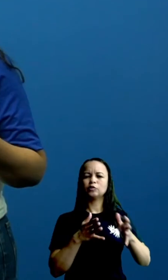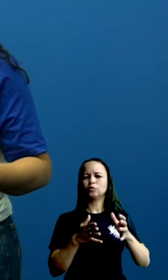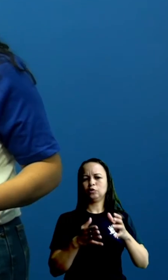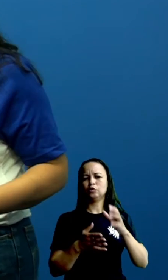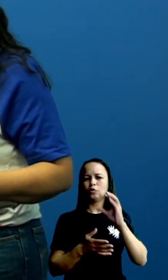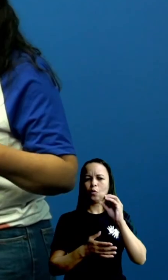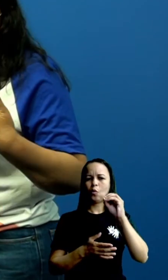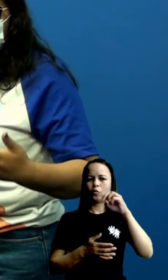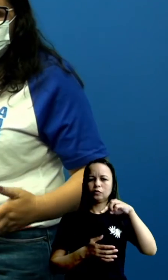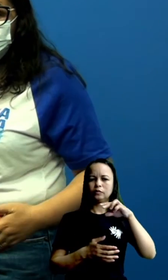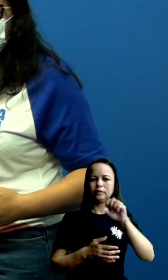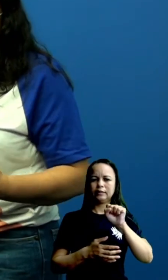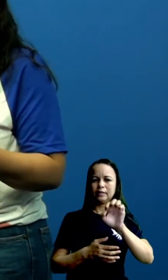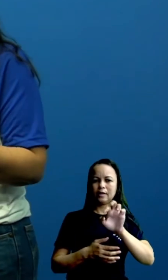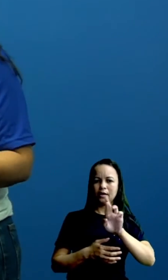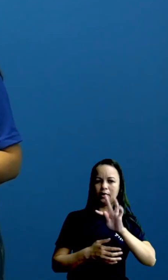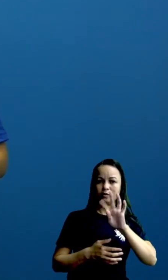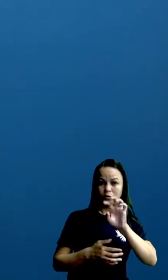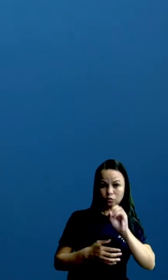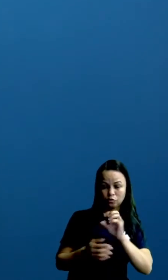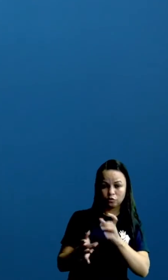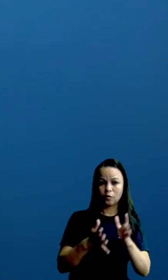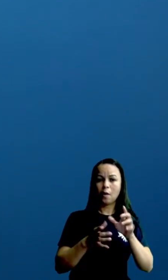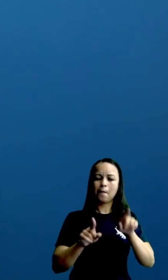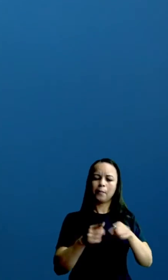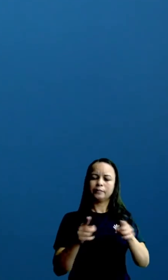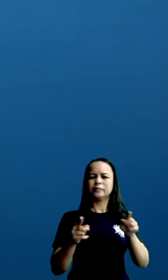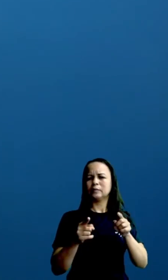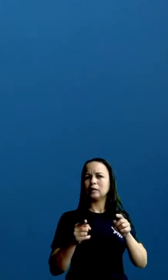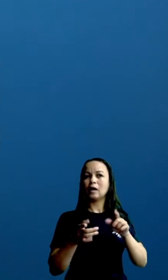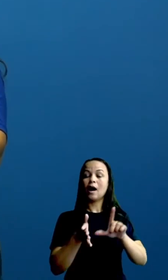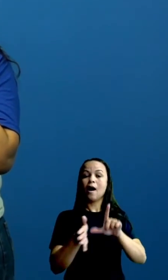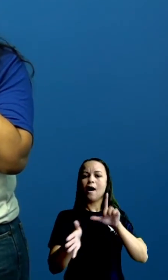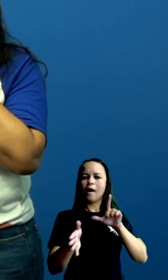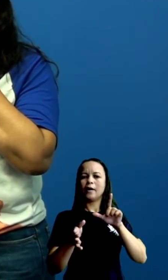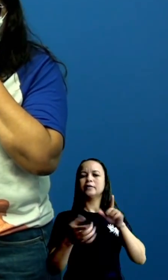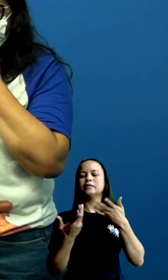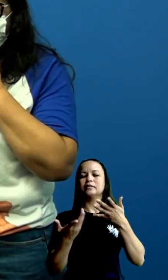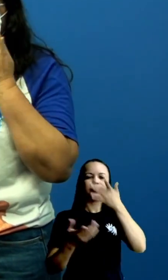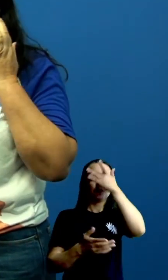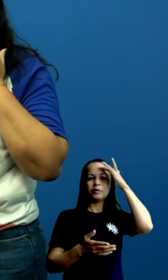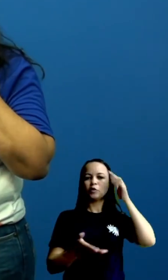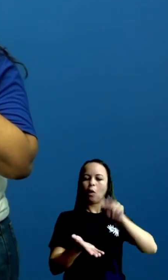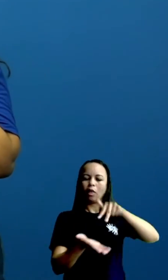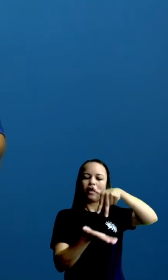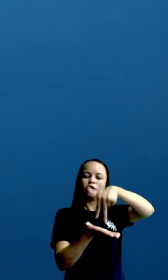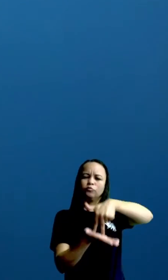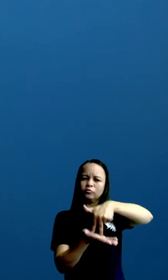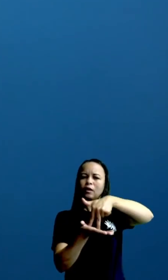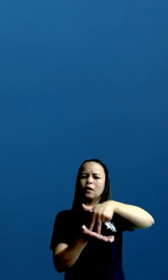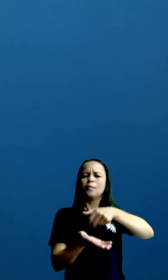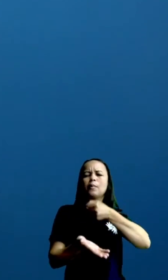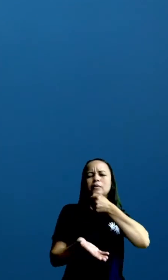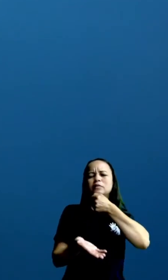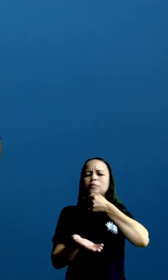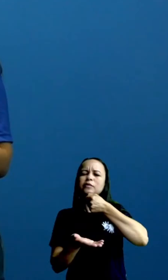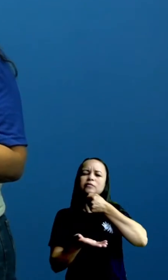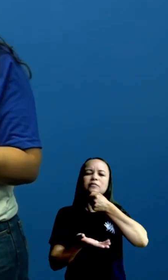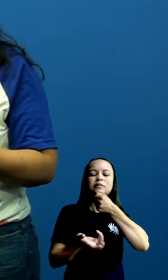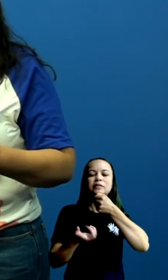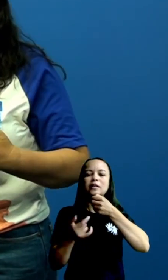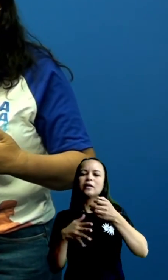os cantores e compositores ele se apresentavam lá né os espaços e aí o que é que